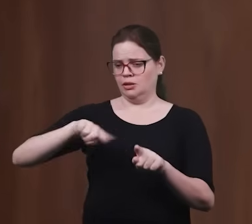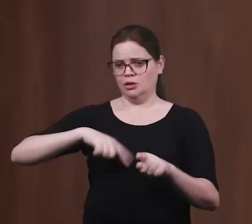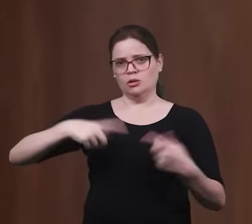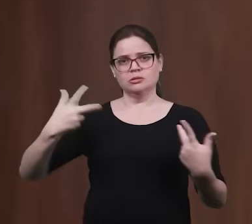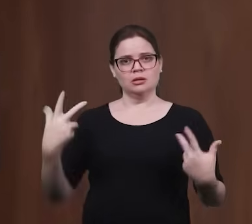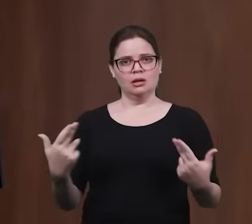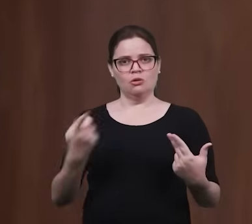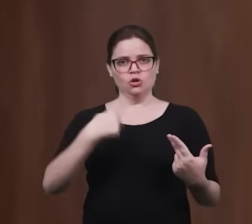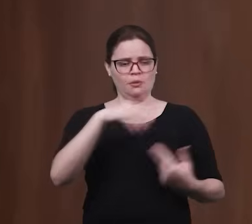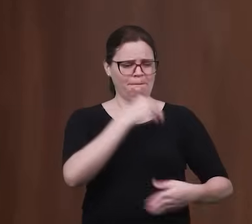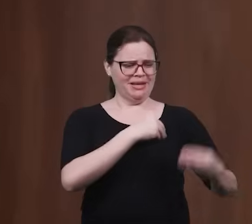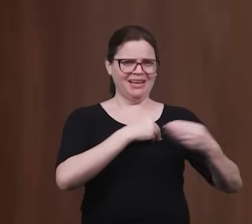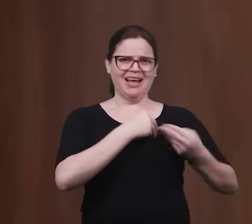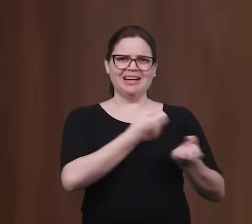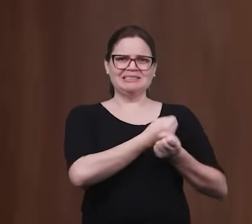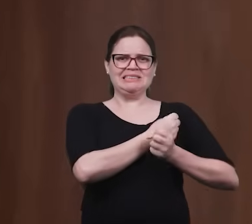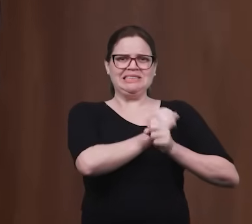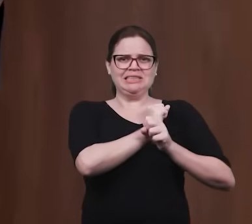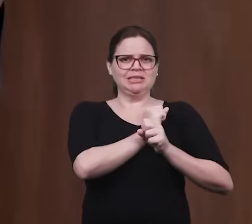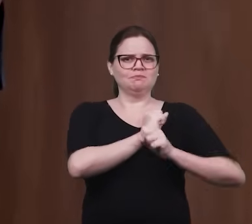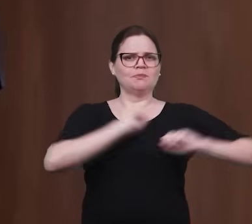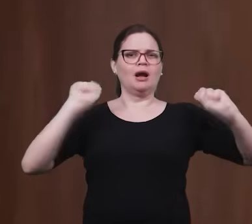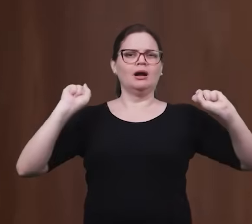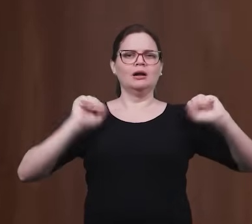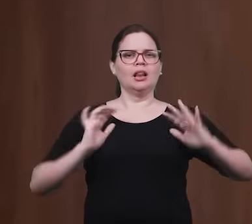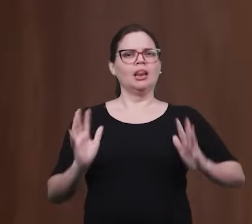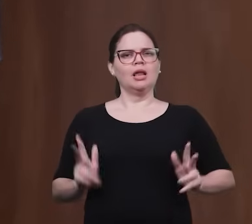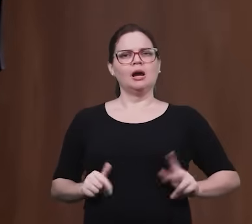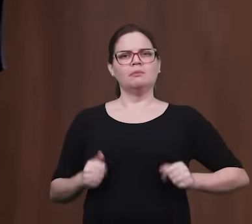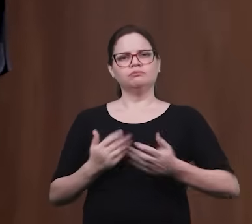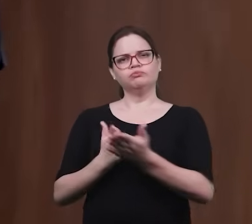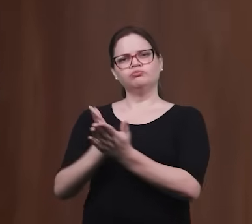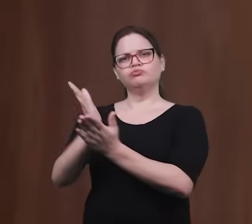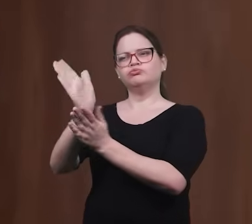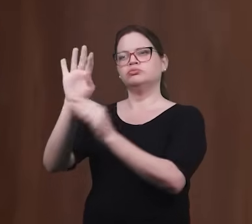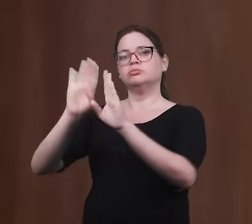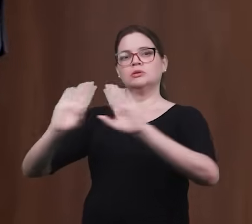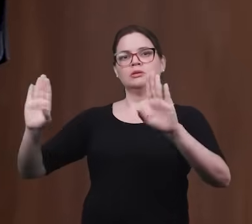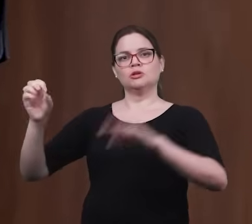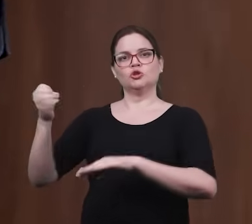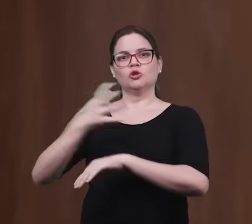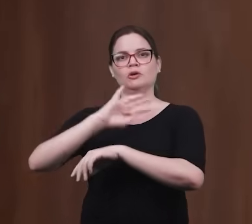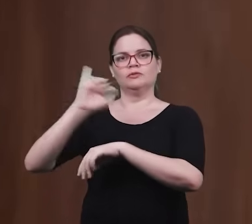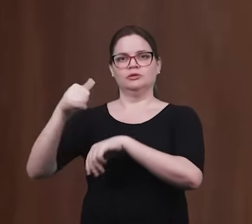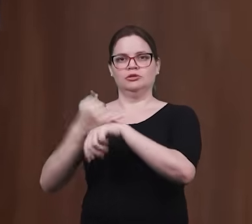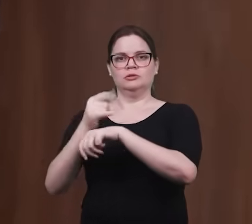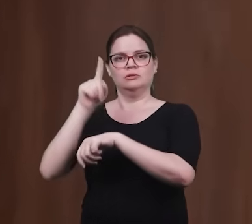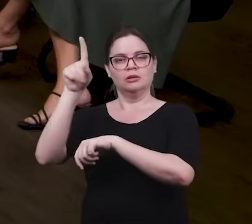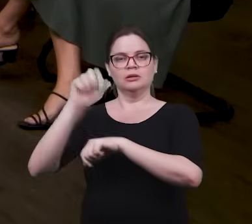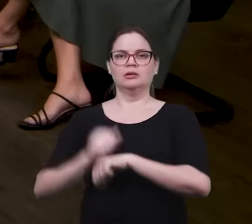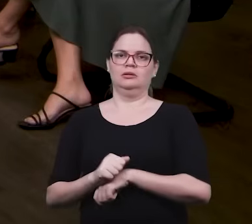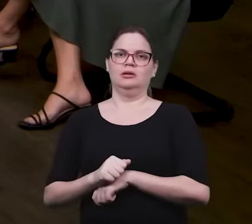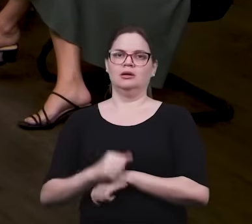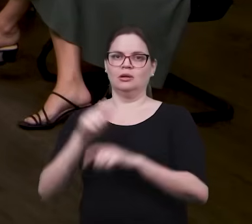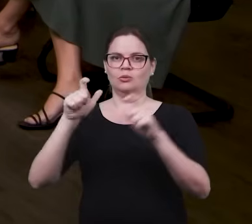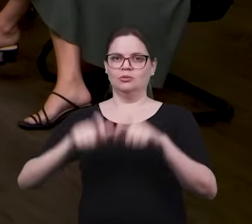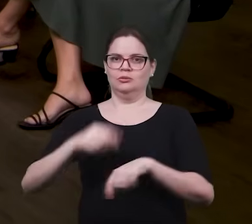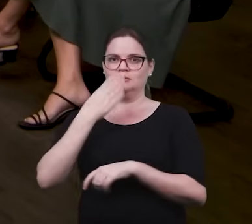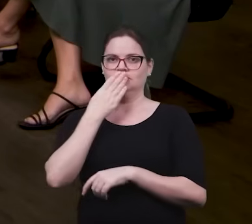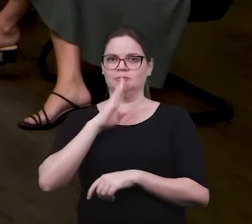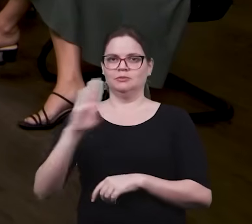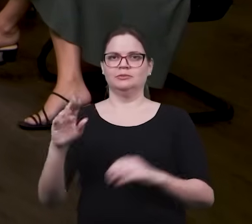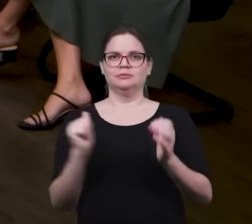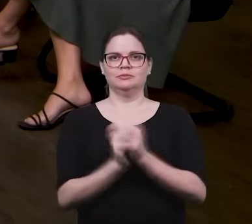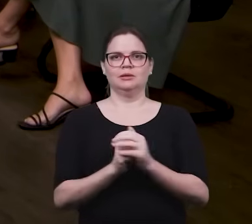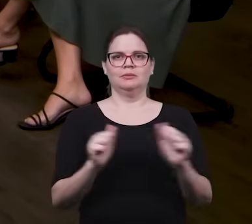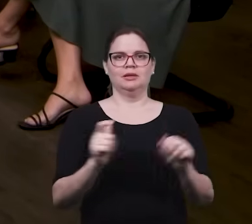pecado para ir para a eternidade, a Nova Jerusalém, a Terra Prometida eterna. Amém. Glória a Deus. Amém. Que